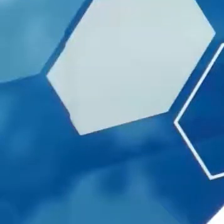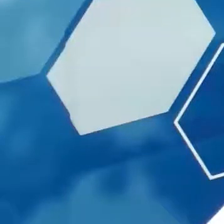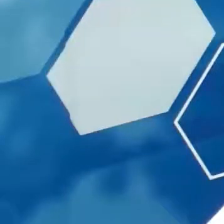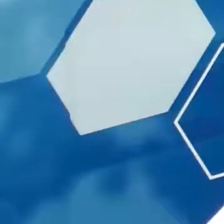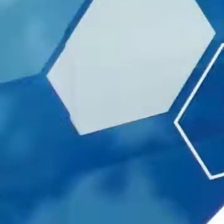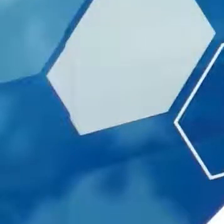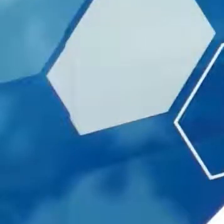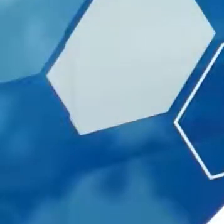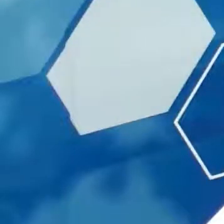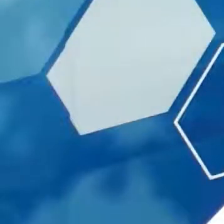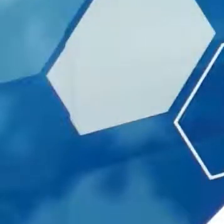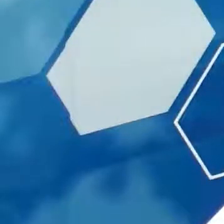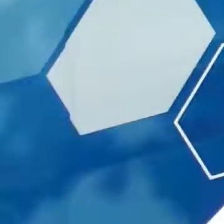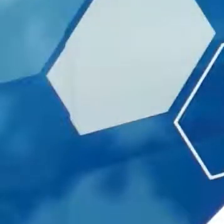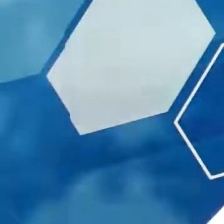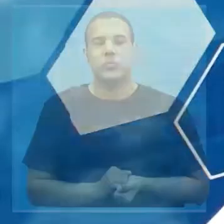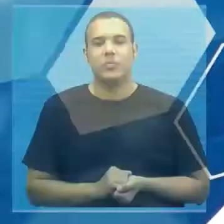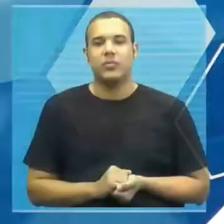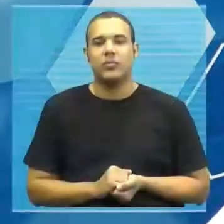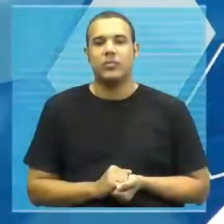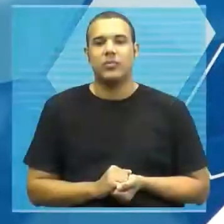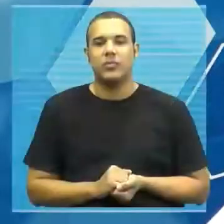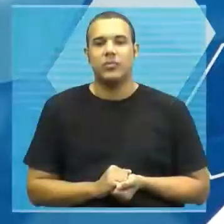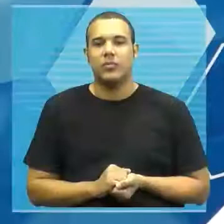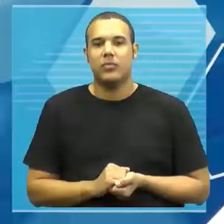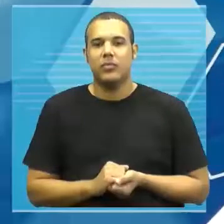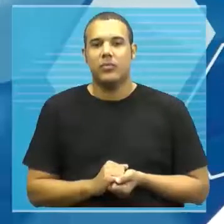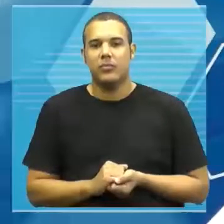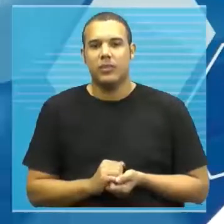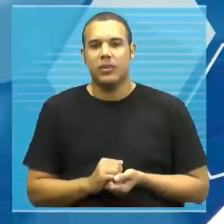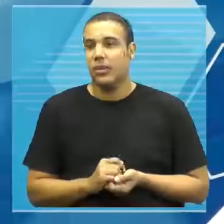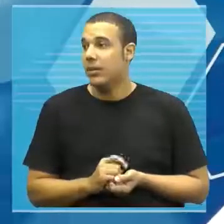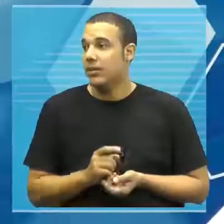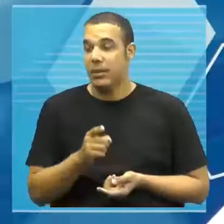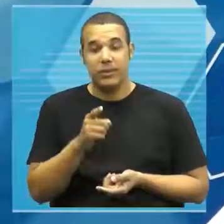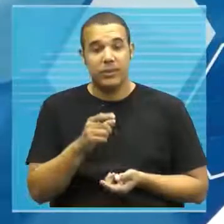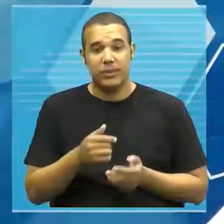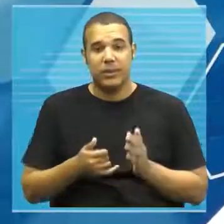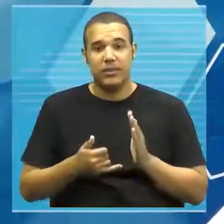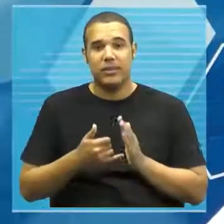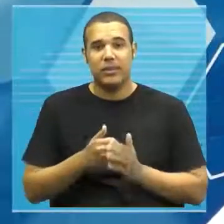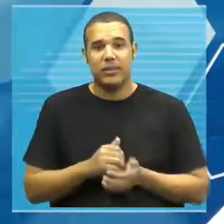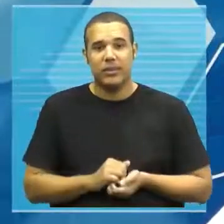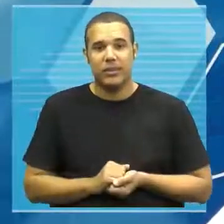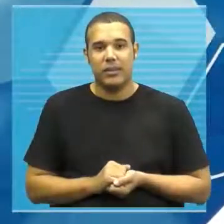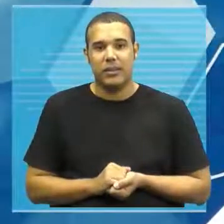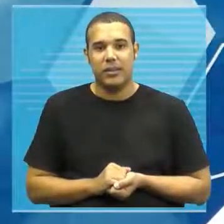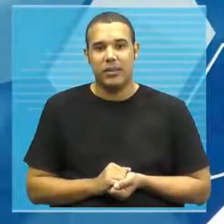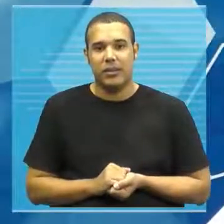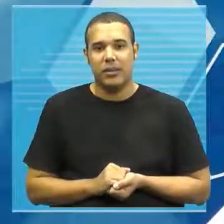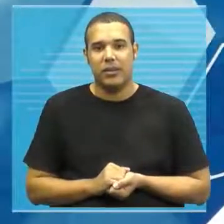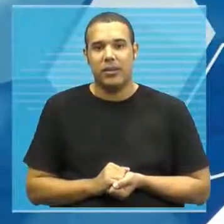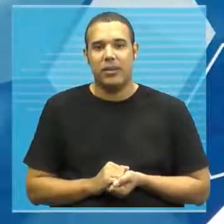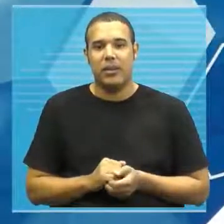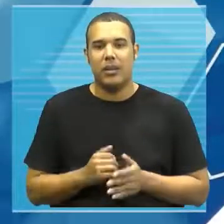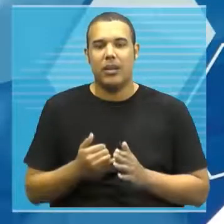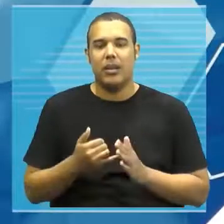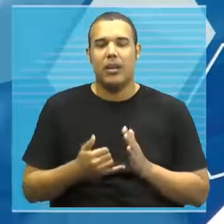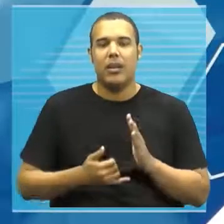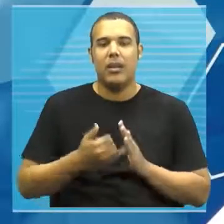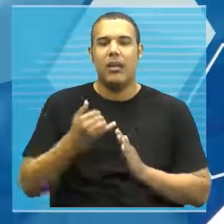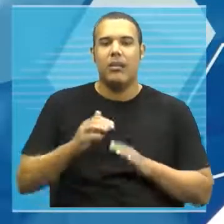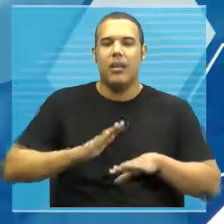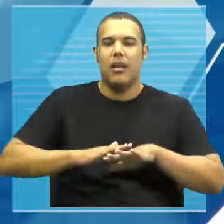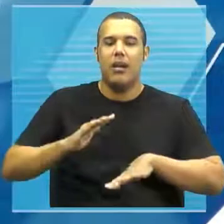estrangeiro chega o imposto de importação incide sobre ele aí ele vai ficar mais